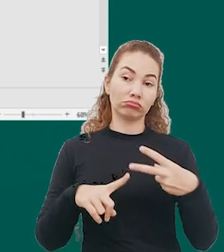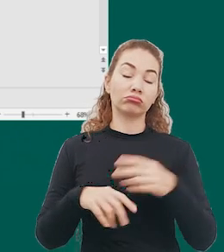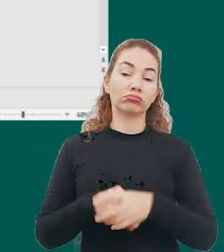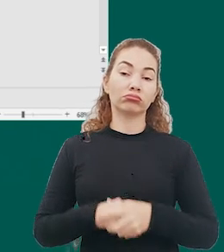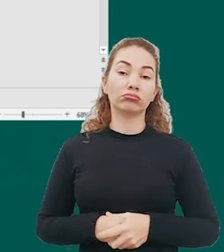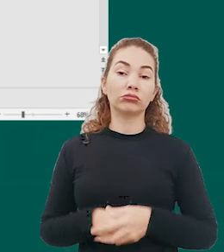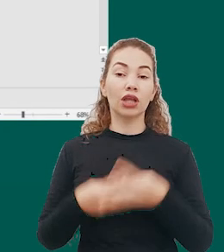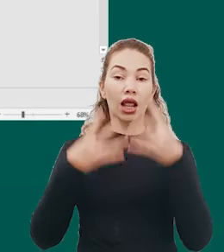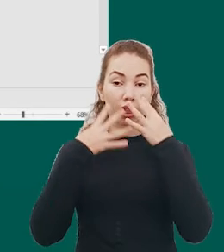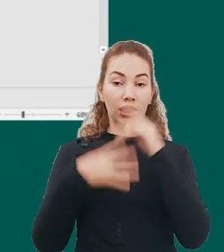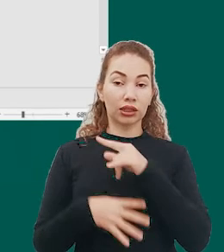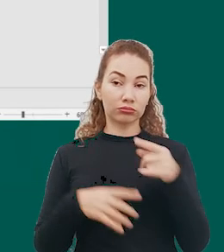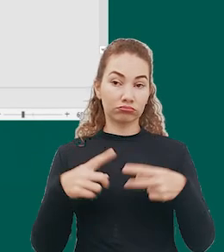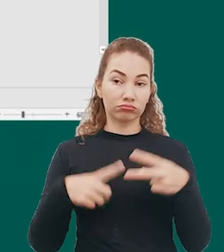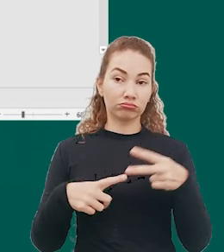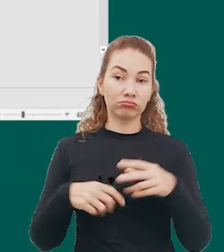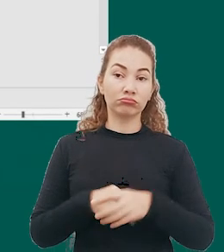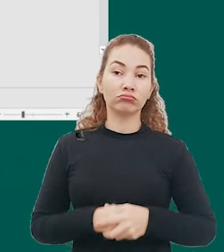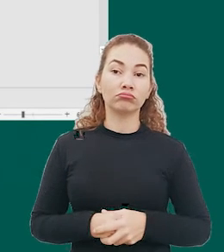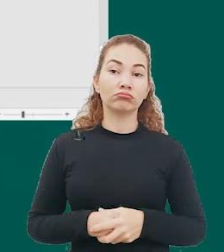deixo o alerta para essas duas.